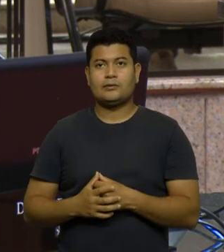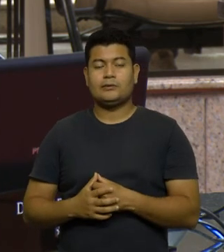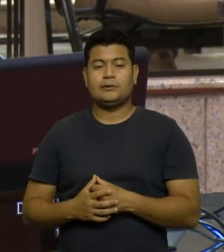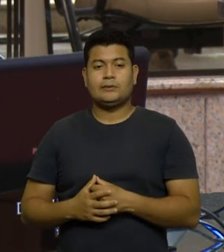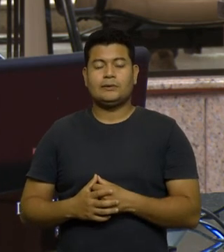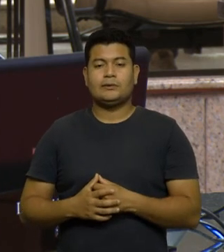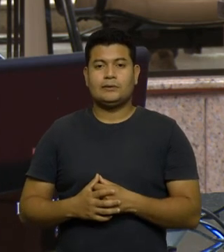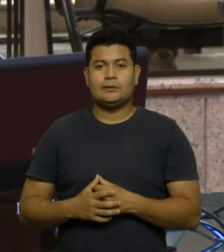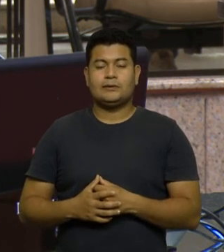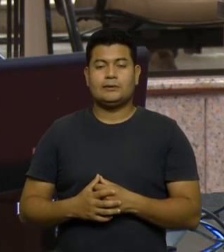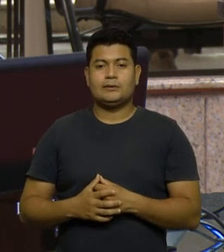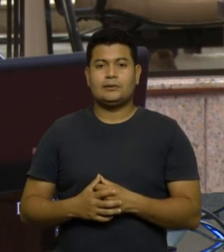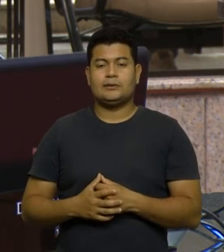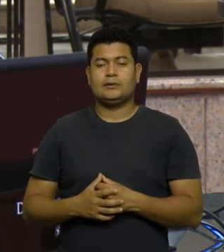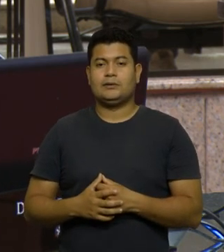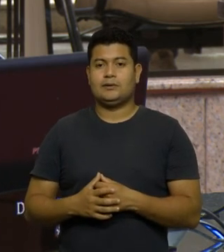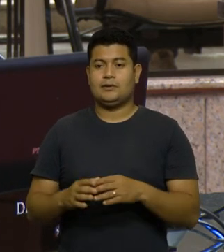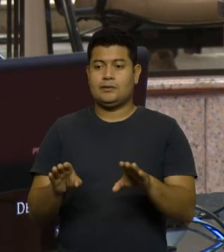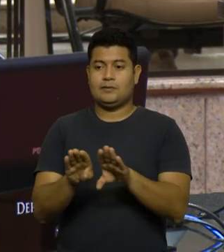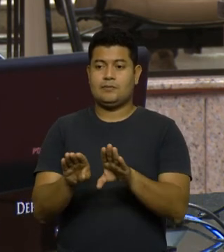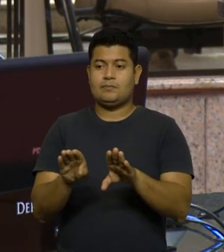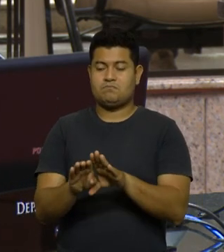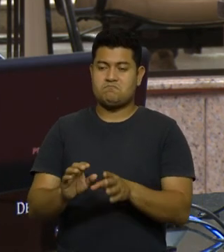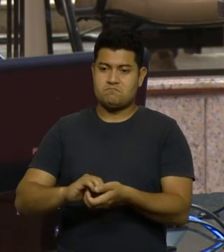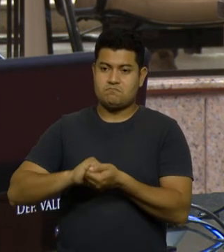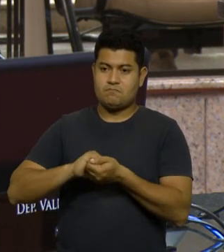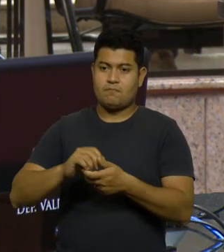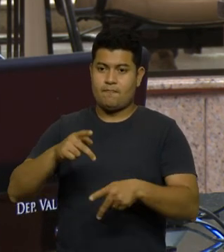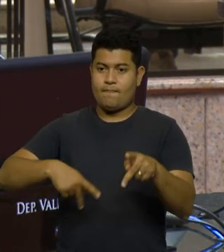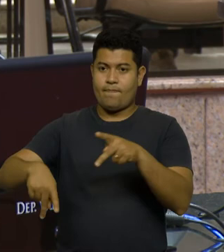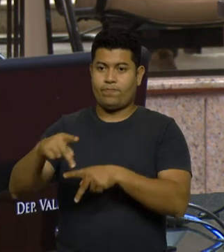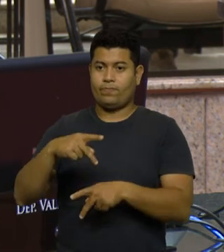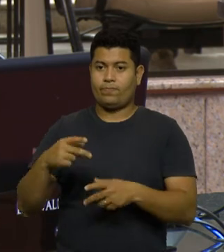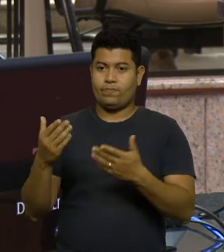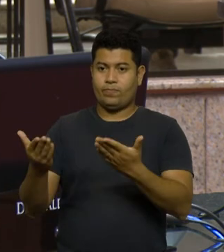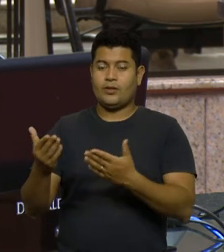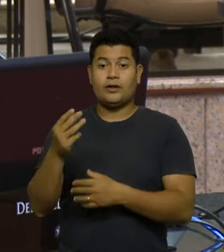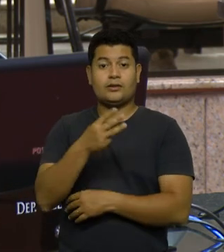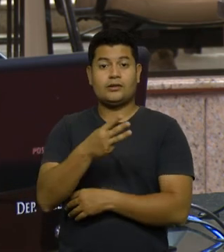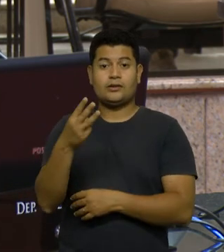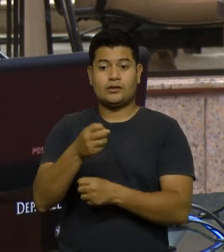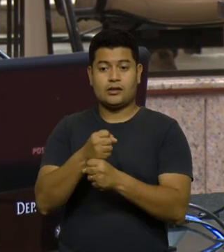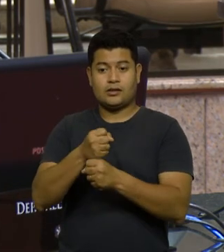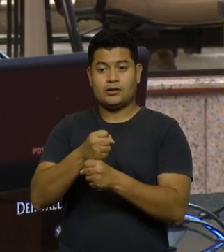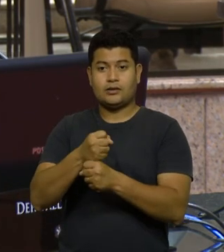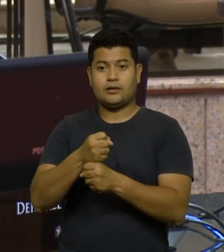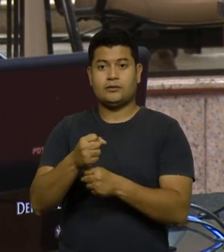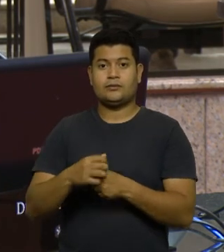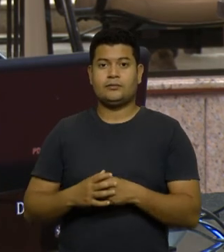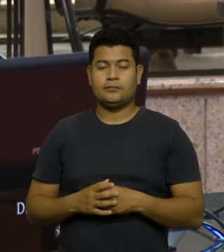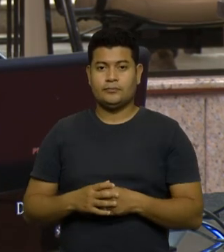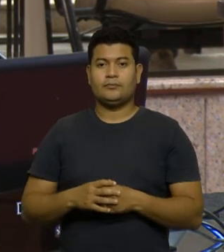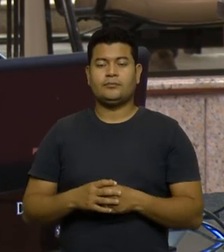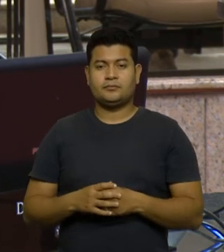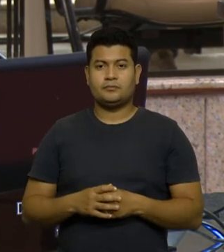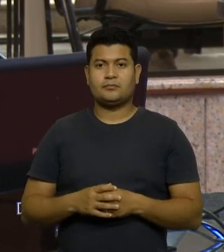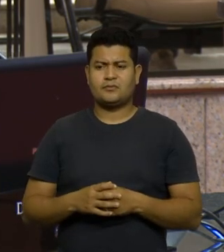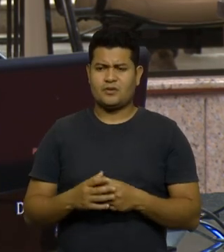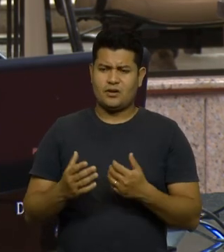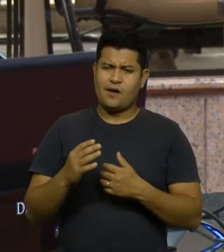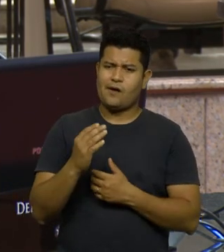povo de Otacílio Costa pelos seus 33 anos, município ainda bastante